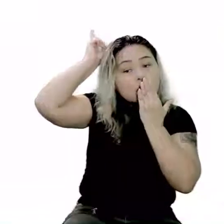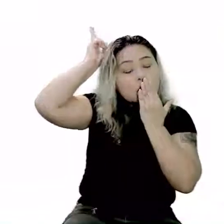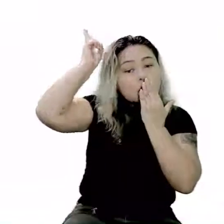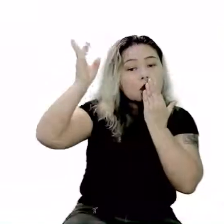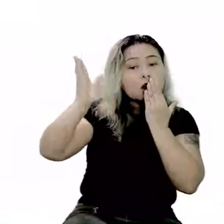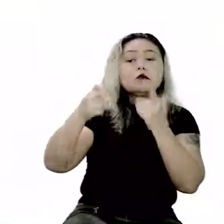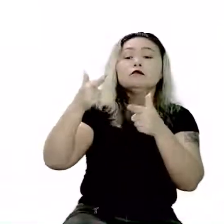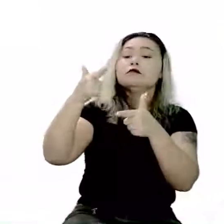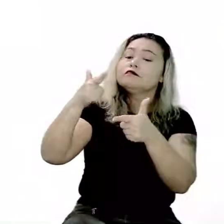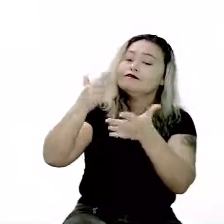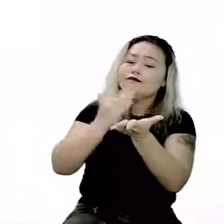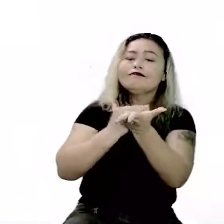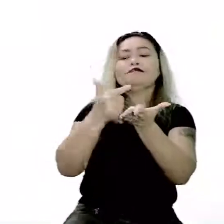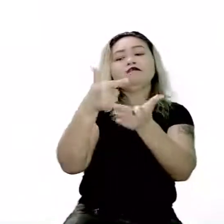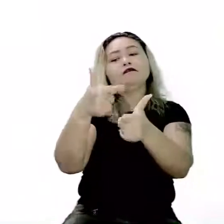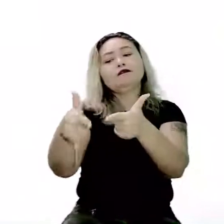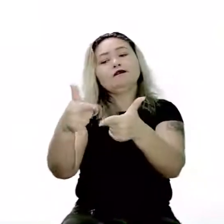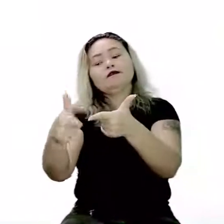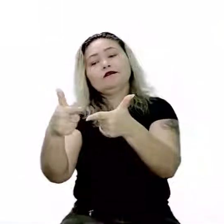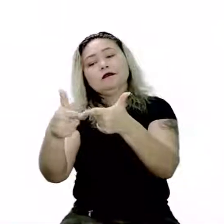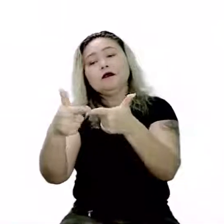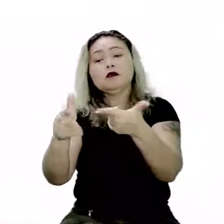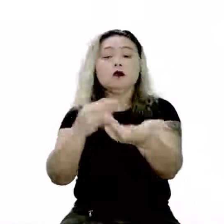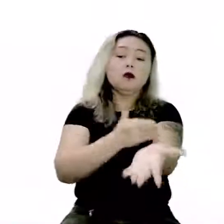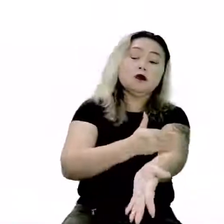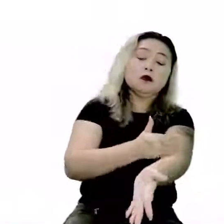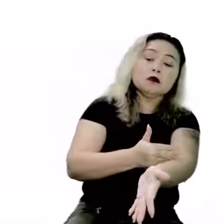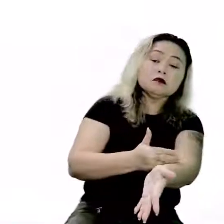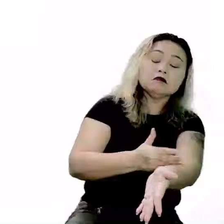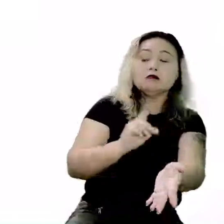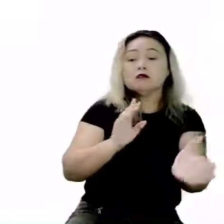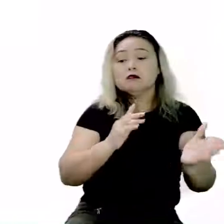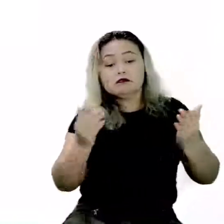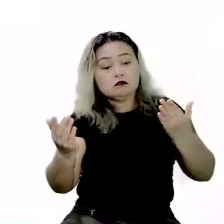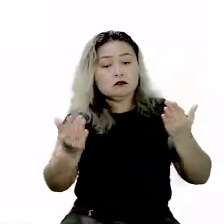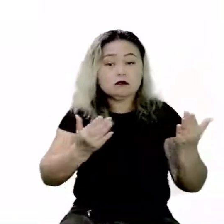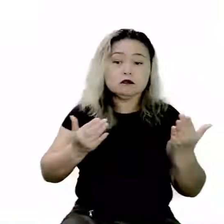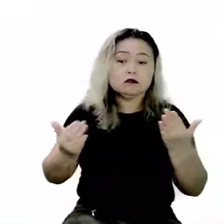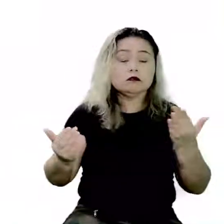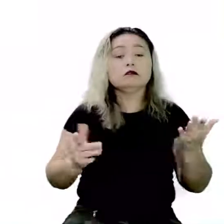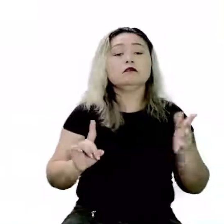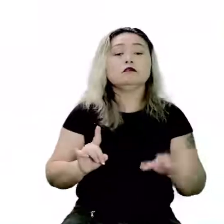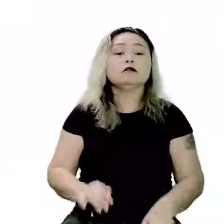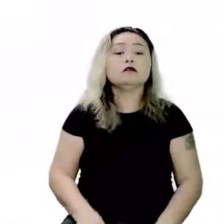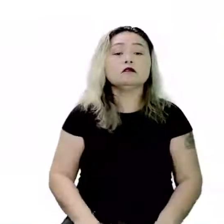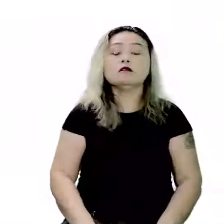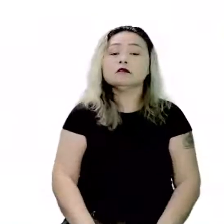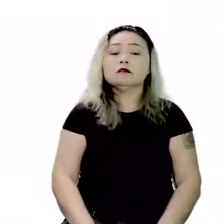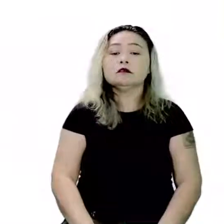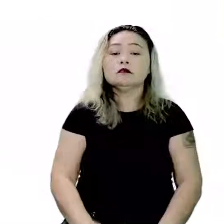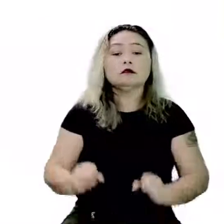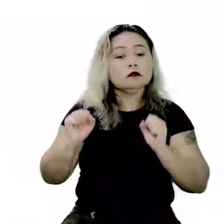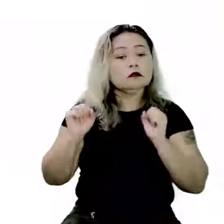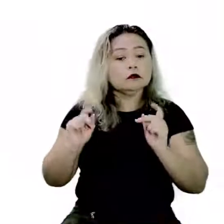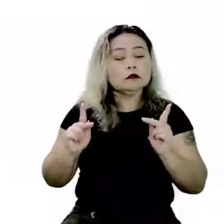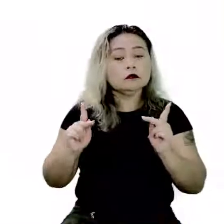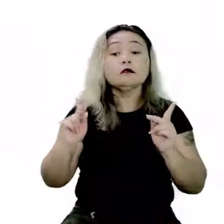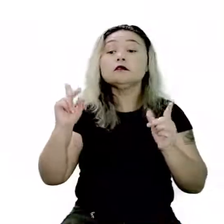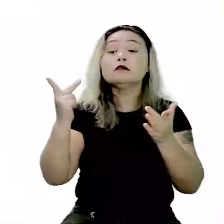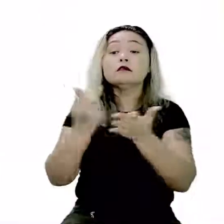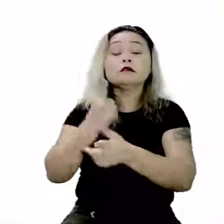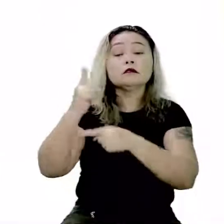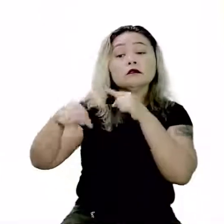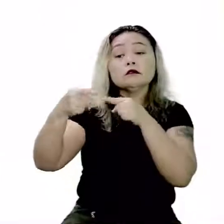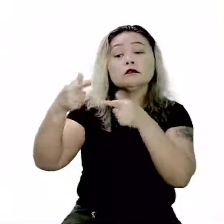começar a ter problemas com os não índios, os não indígenas, ok? Desculpa, os indígenas, ok? O que vai